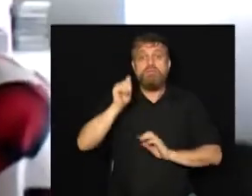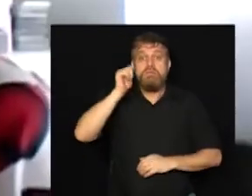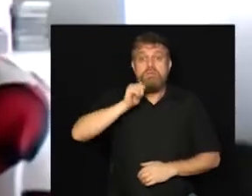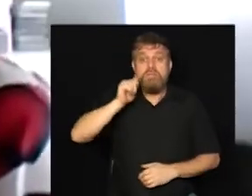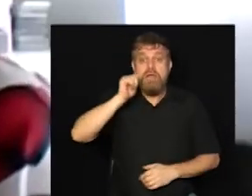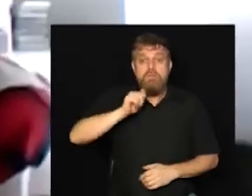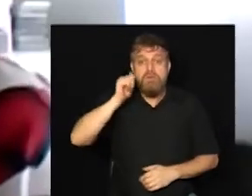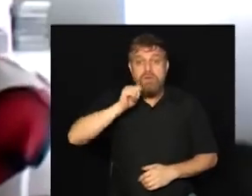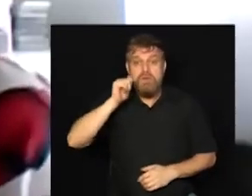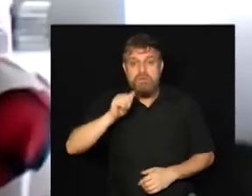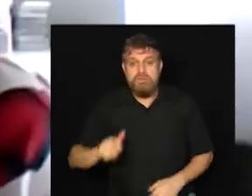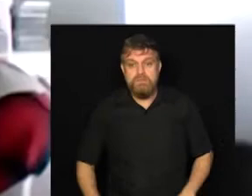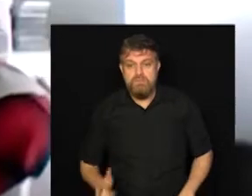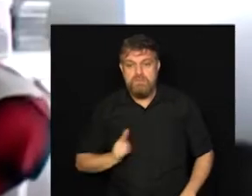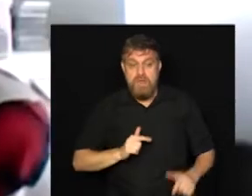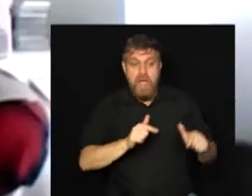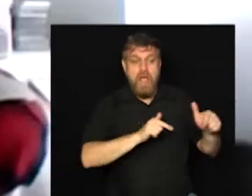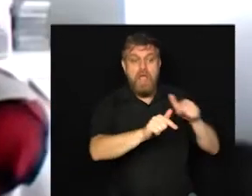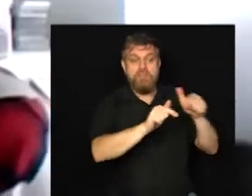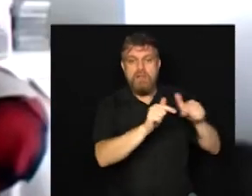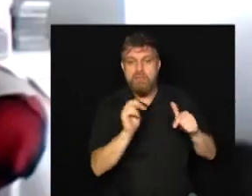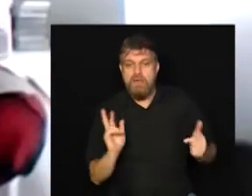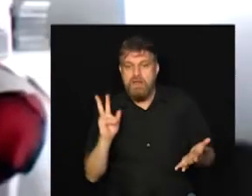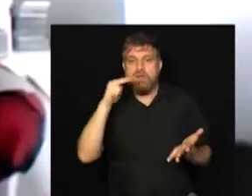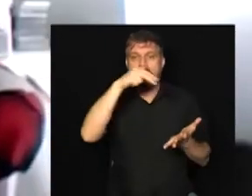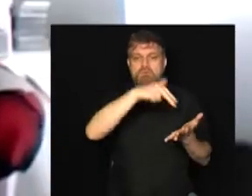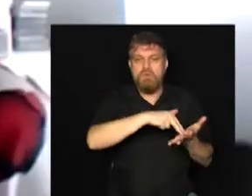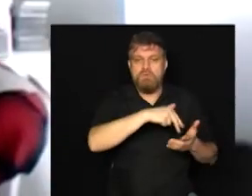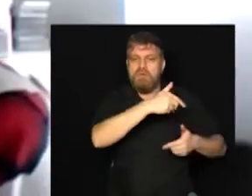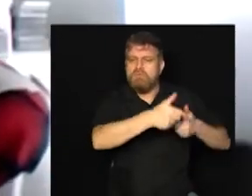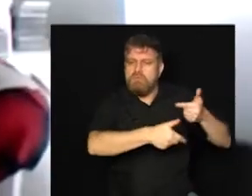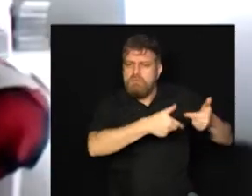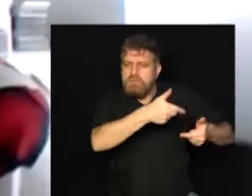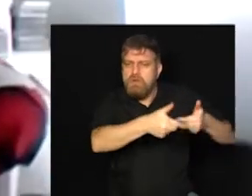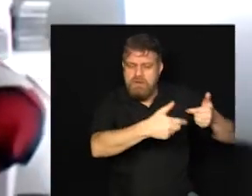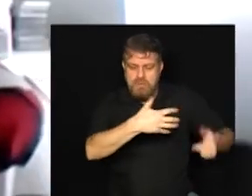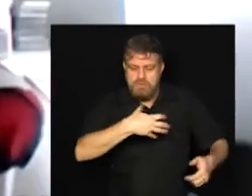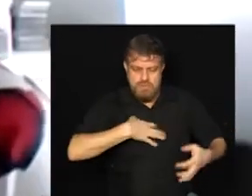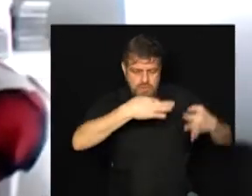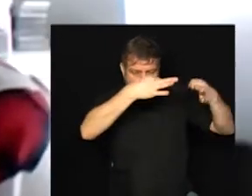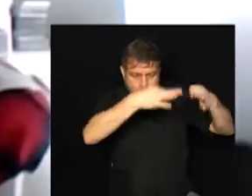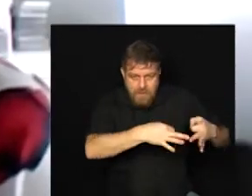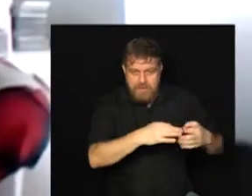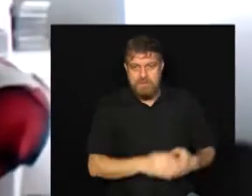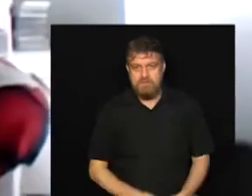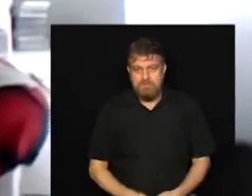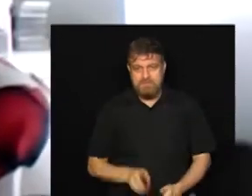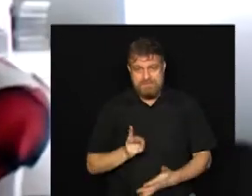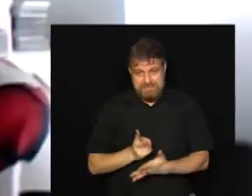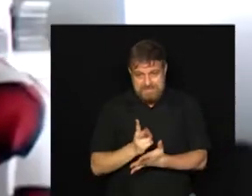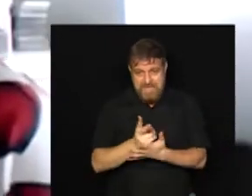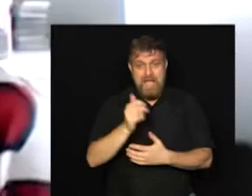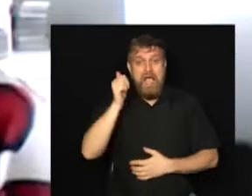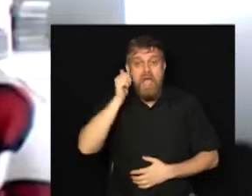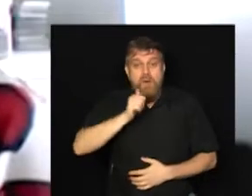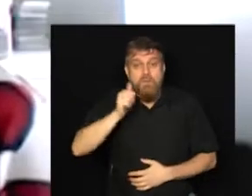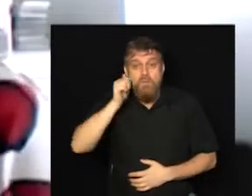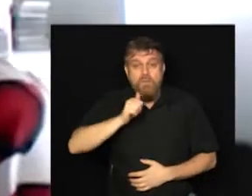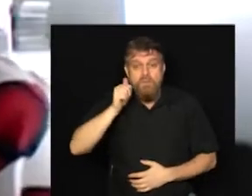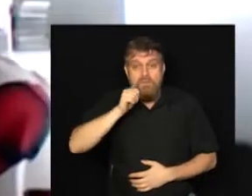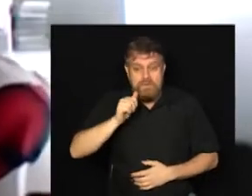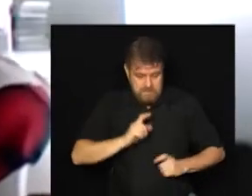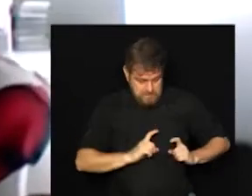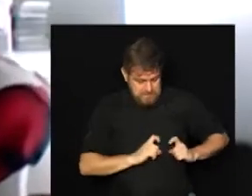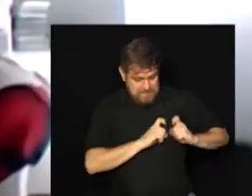mulher voltar a retomar o mercado de trabalho de uma forma adequada. Porque cada vez as mulheres estão